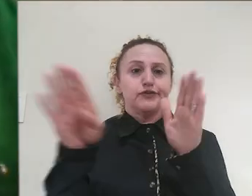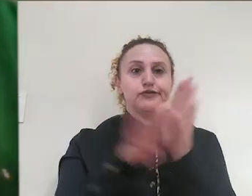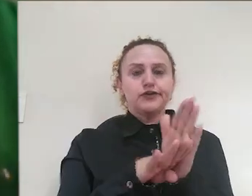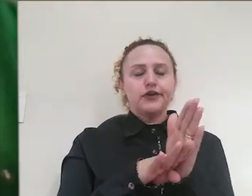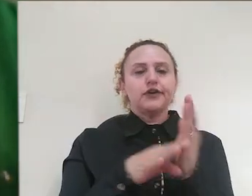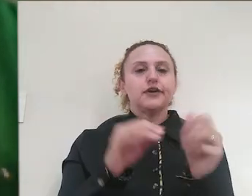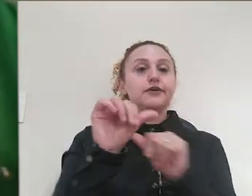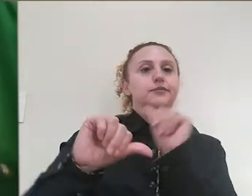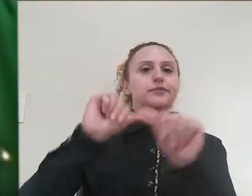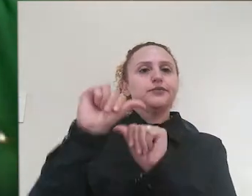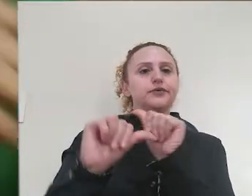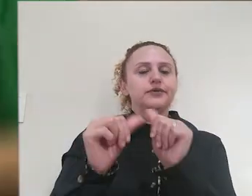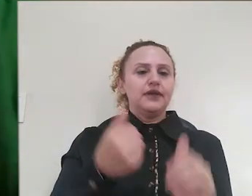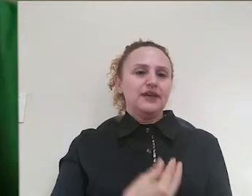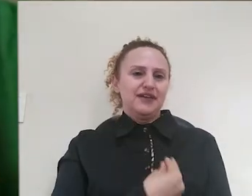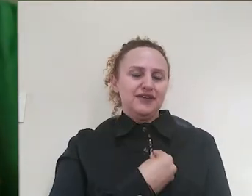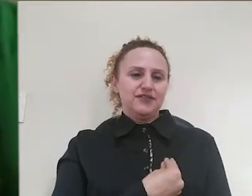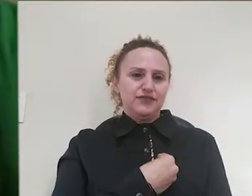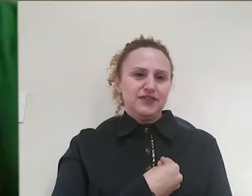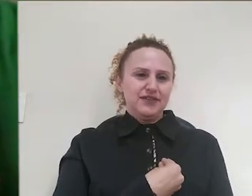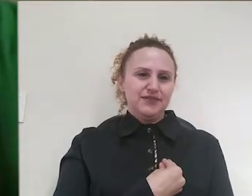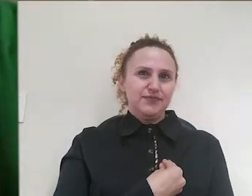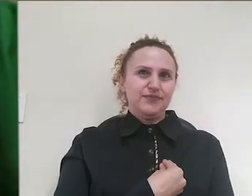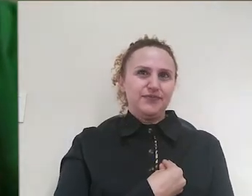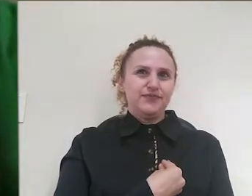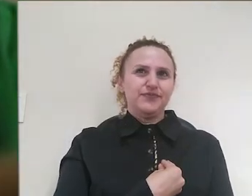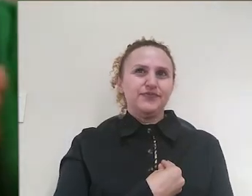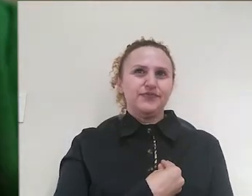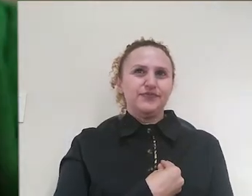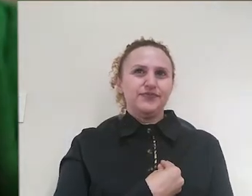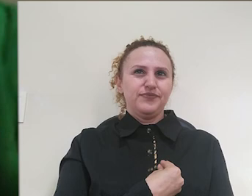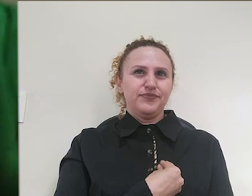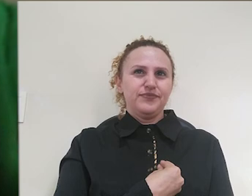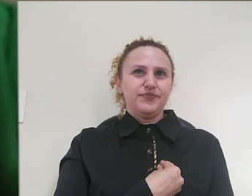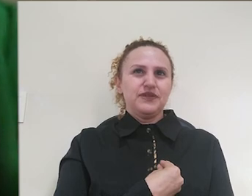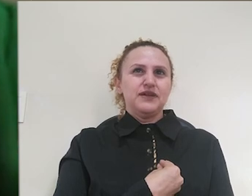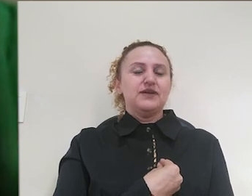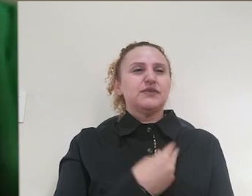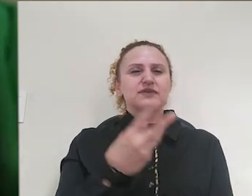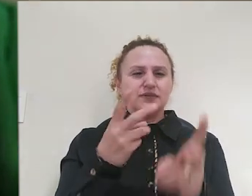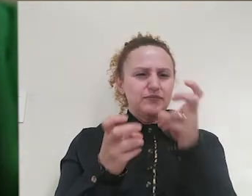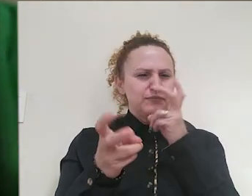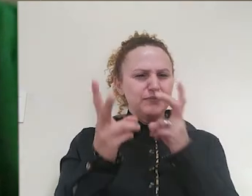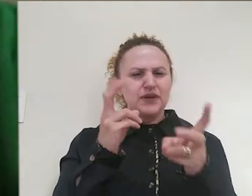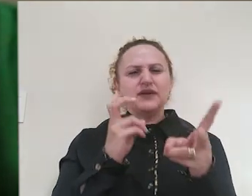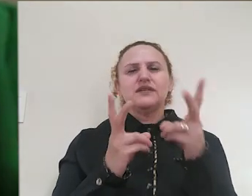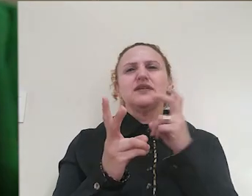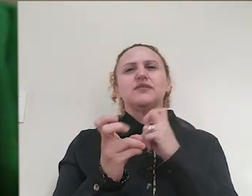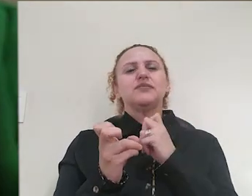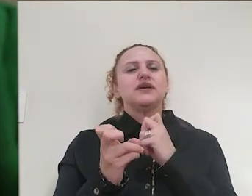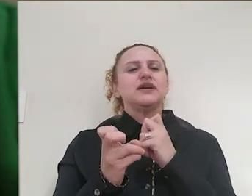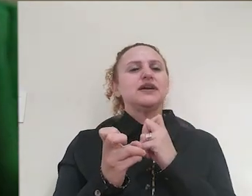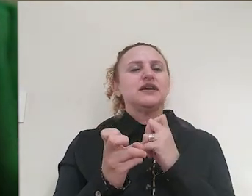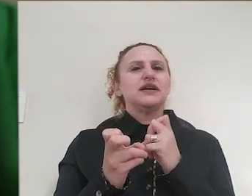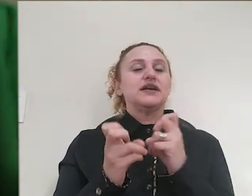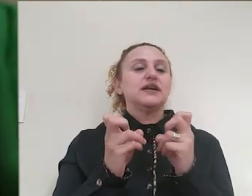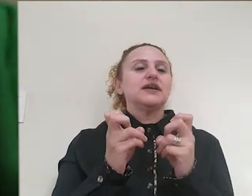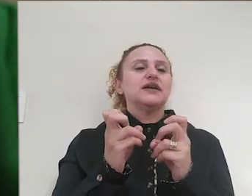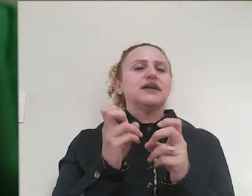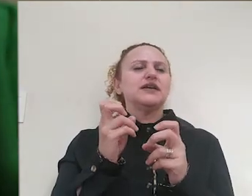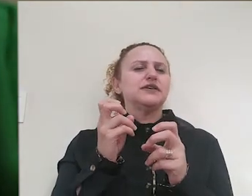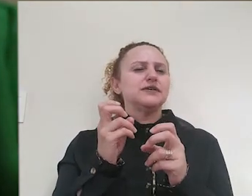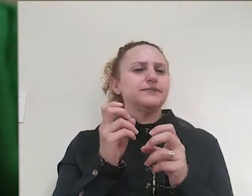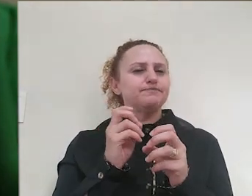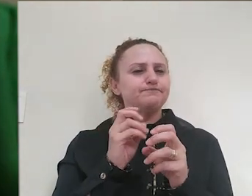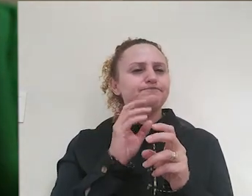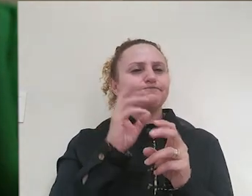gente fala em novo normal. Então, isso tudo serve para a gente ver essa complexidade da gente analisar a arte a partir